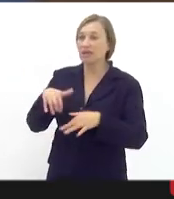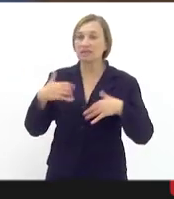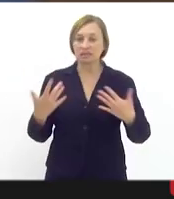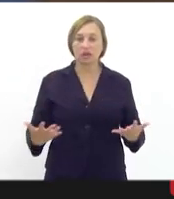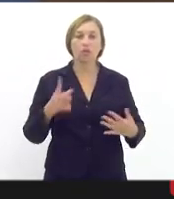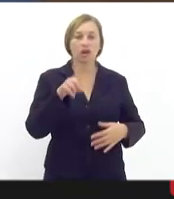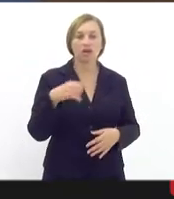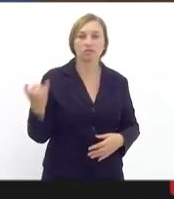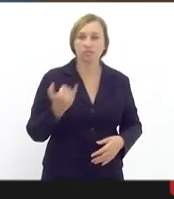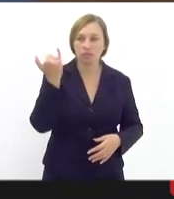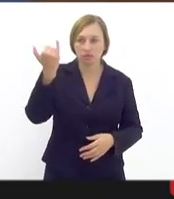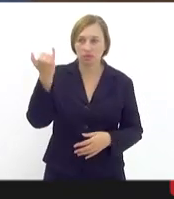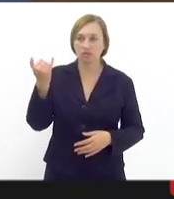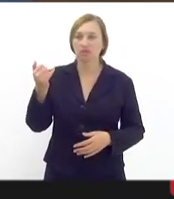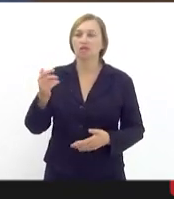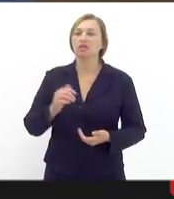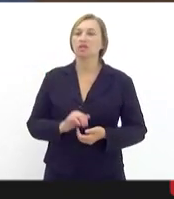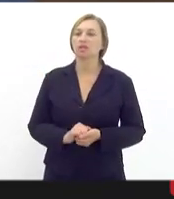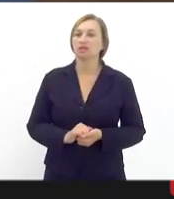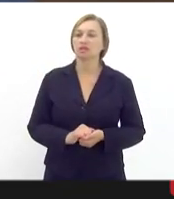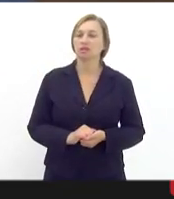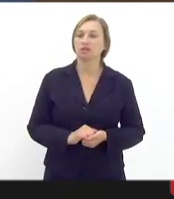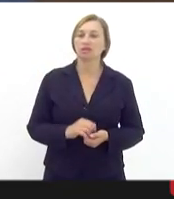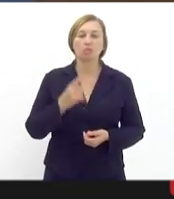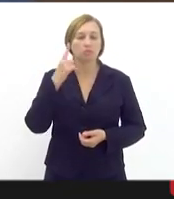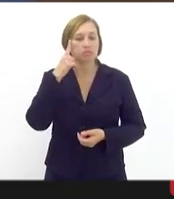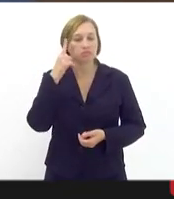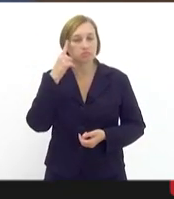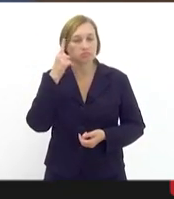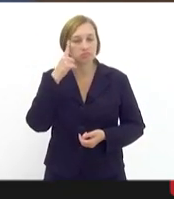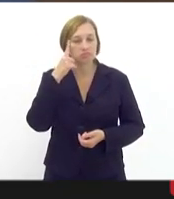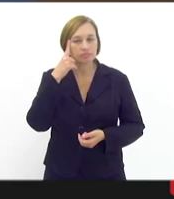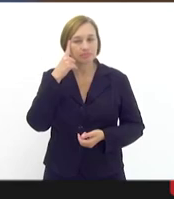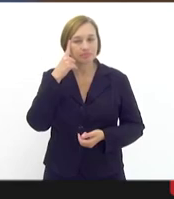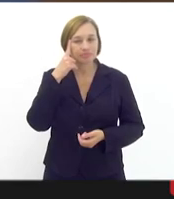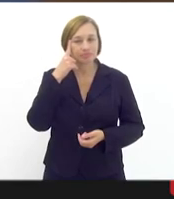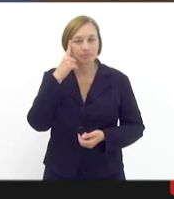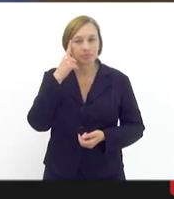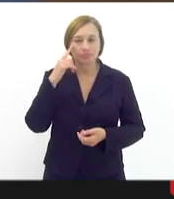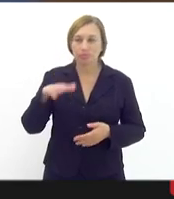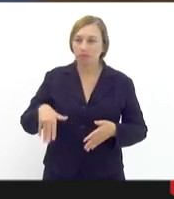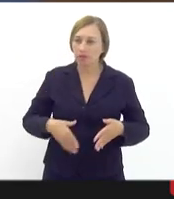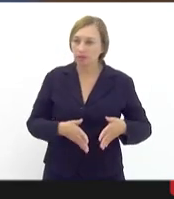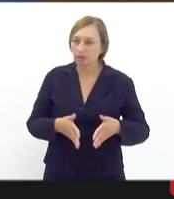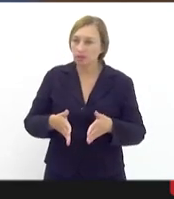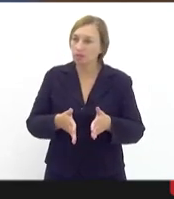muito importante que nós viemos a fazer uma reflexão sobre caminhos para que nós podemos